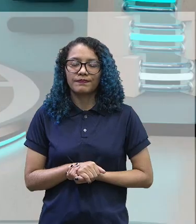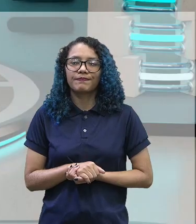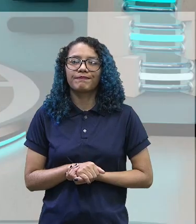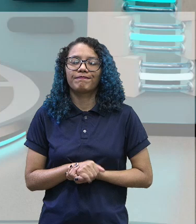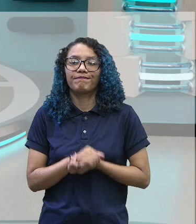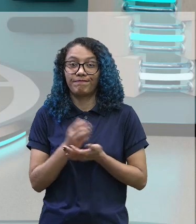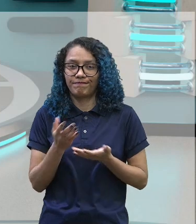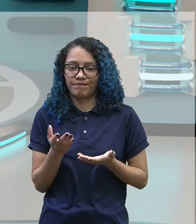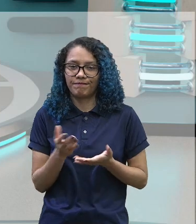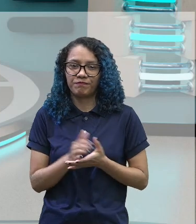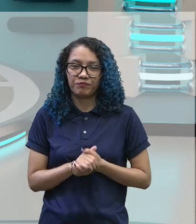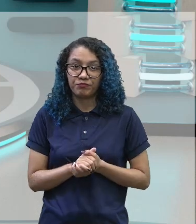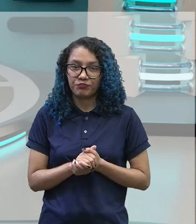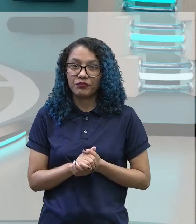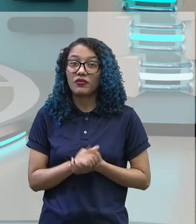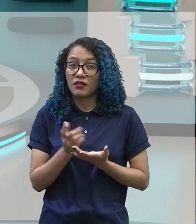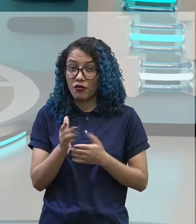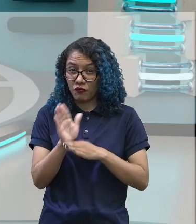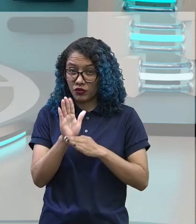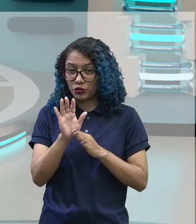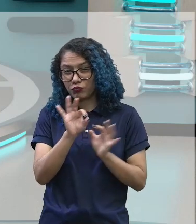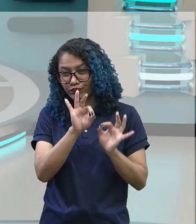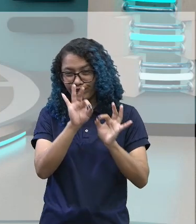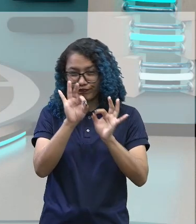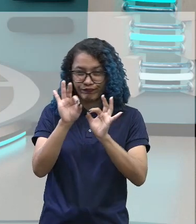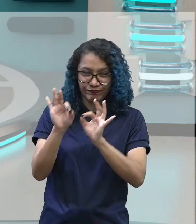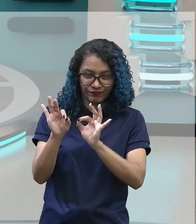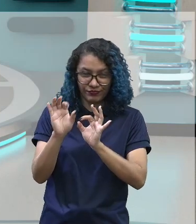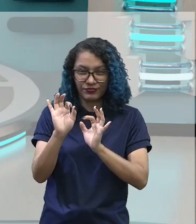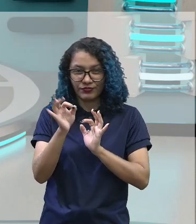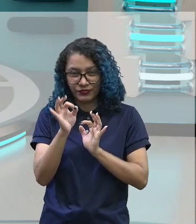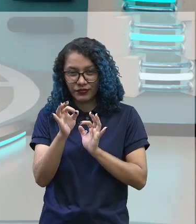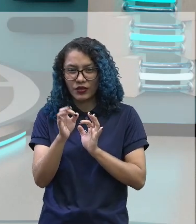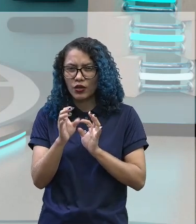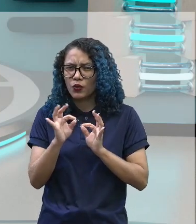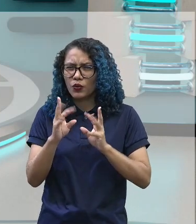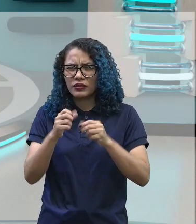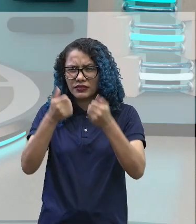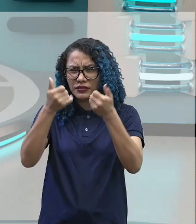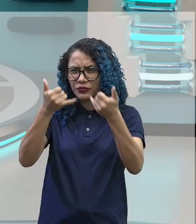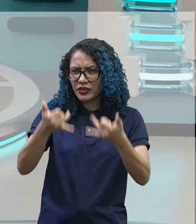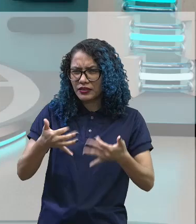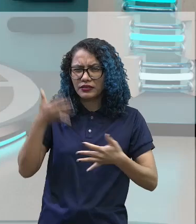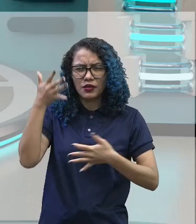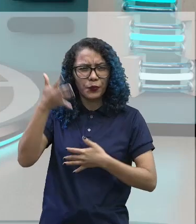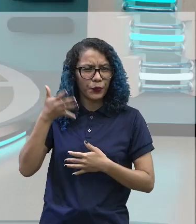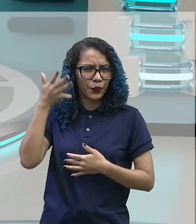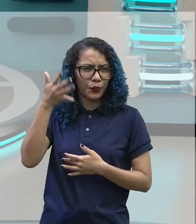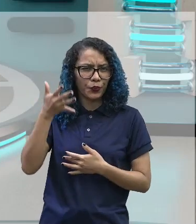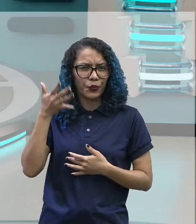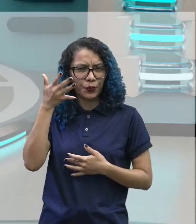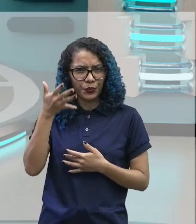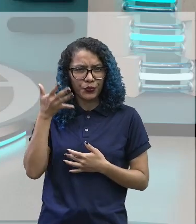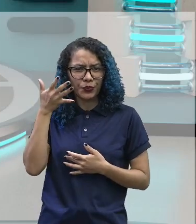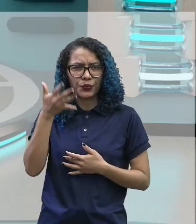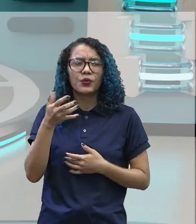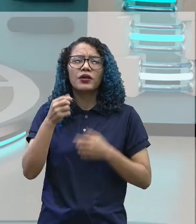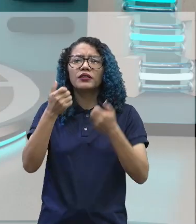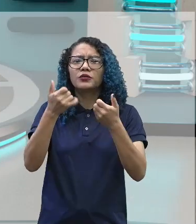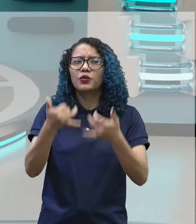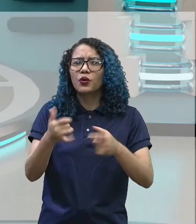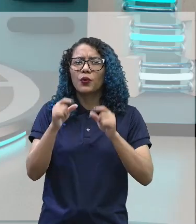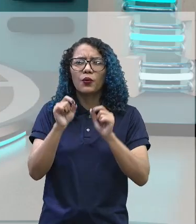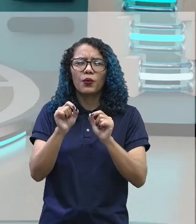Então, turmas, vimos aí que todo esse diálogo, esse discurso, foi explicando